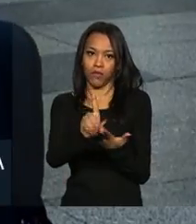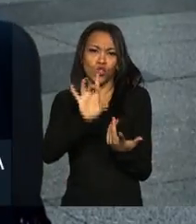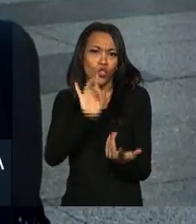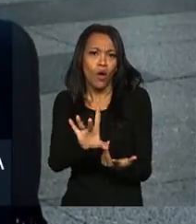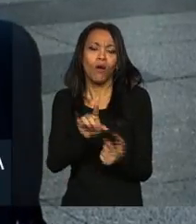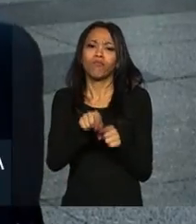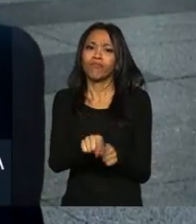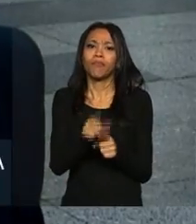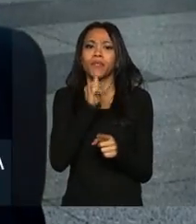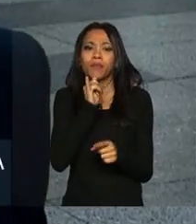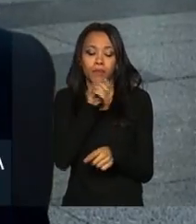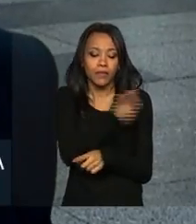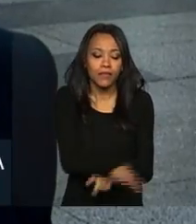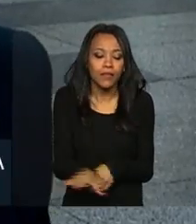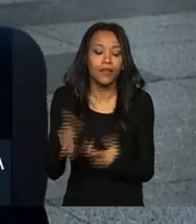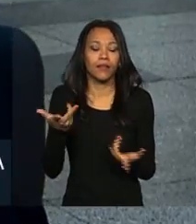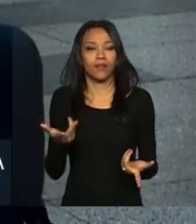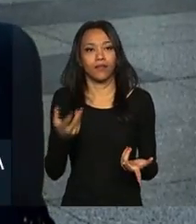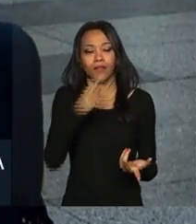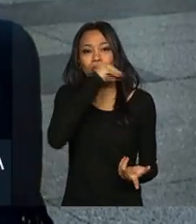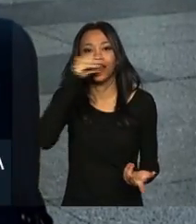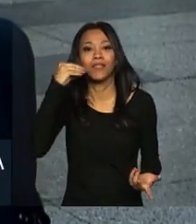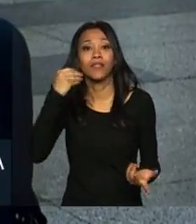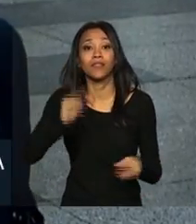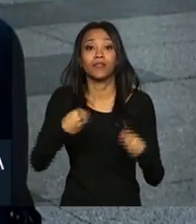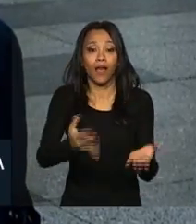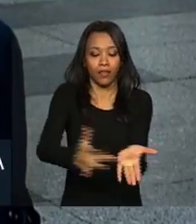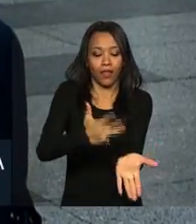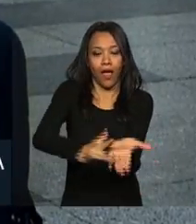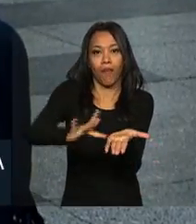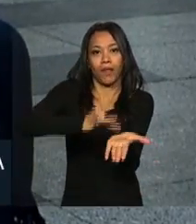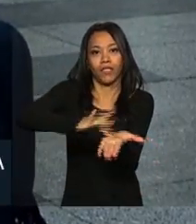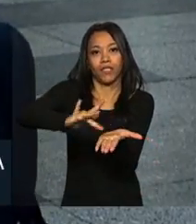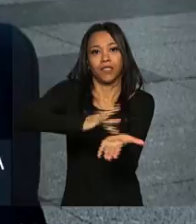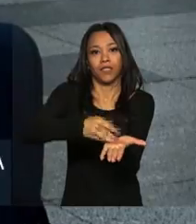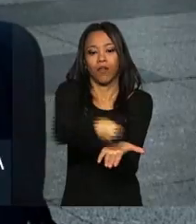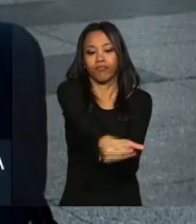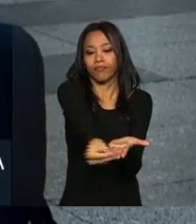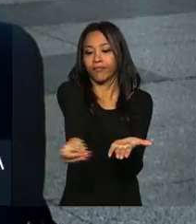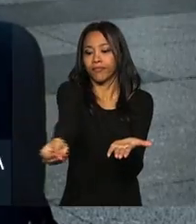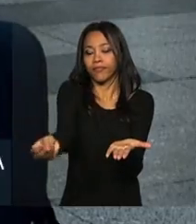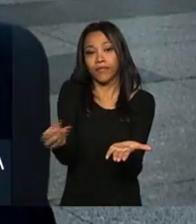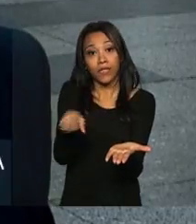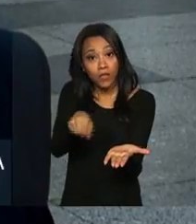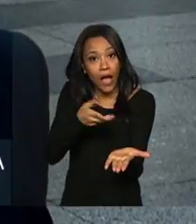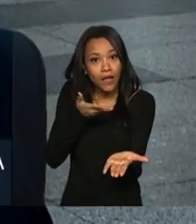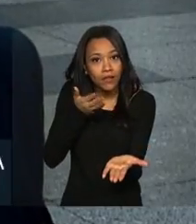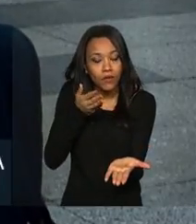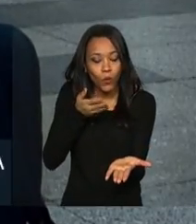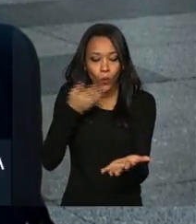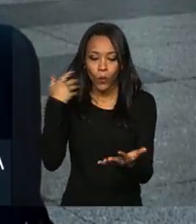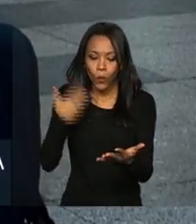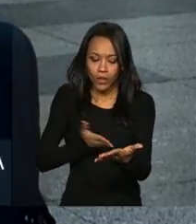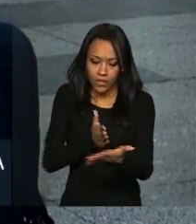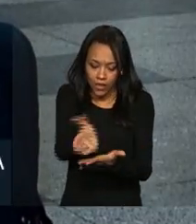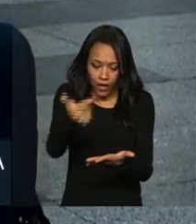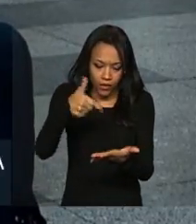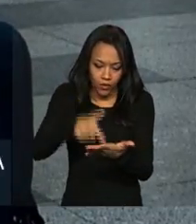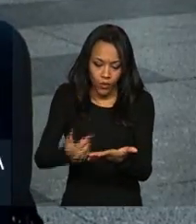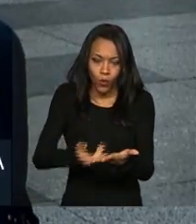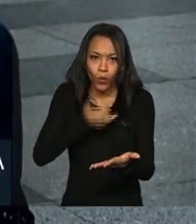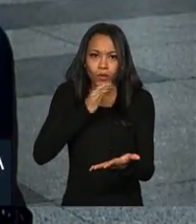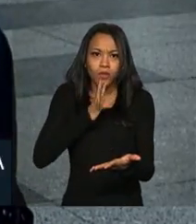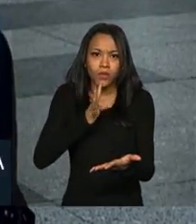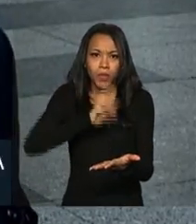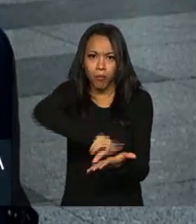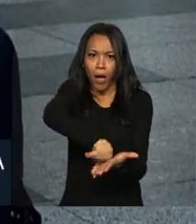der para as crianças, para os adolescentes, tablets. Quando você tiver todo um acesso a uma infinidade de